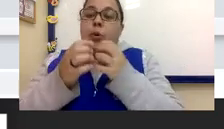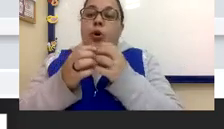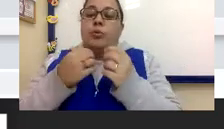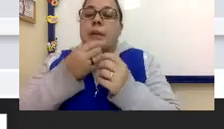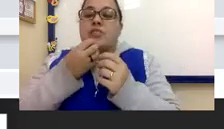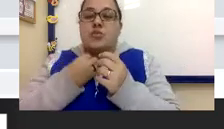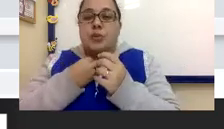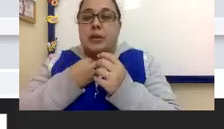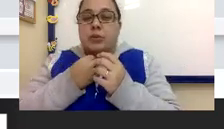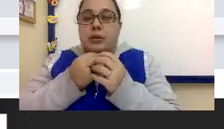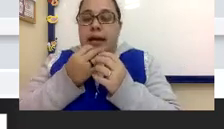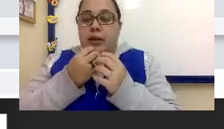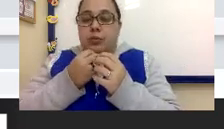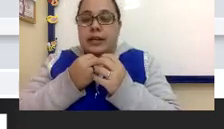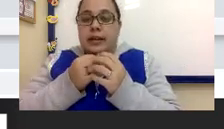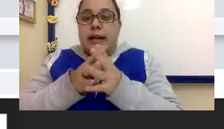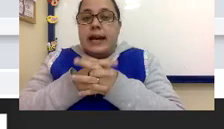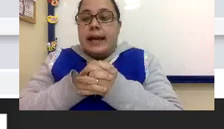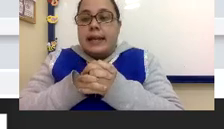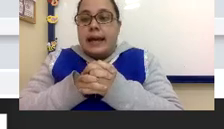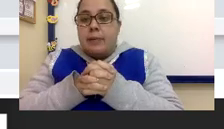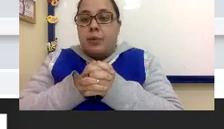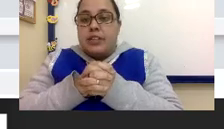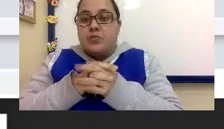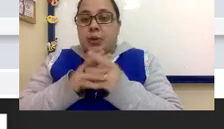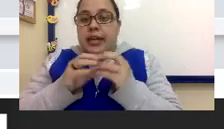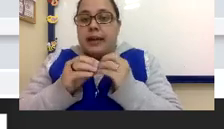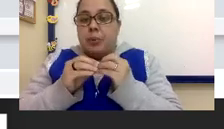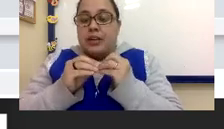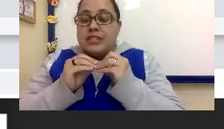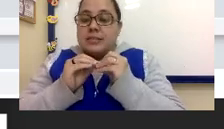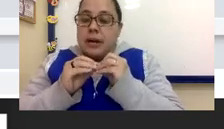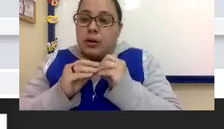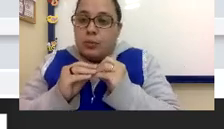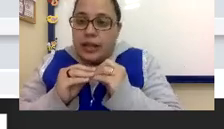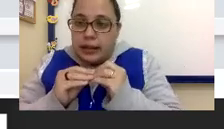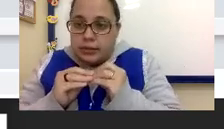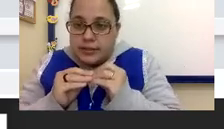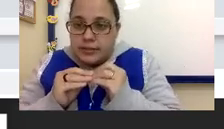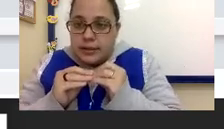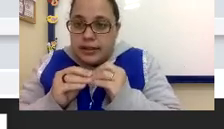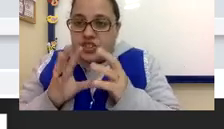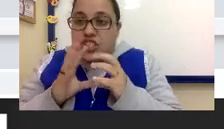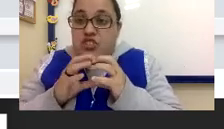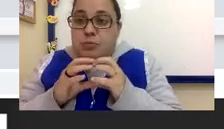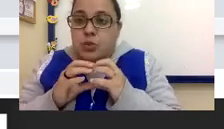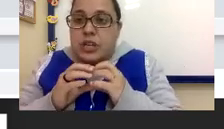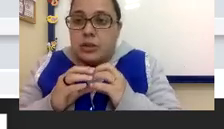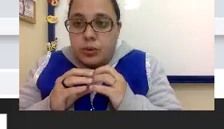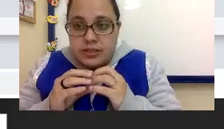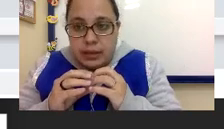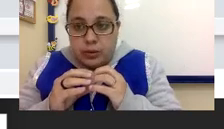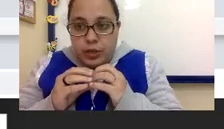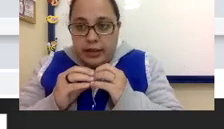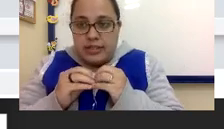desse bolo, né, para a gente poder engolir, ele é importante por causa das macromoléculas. Né? A gente está